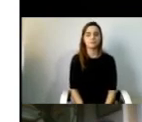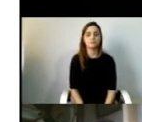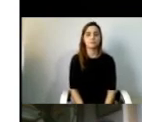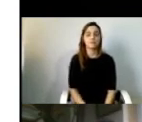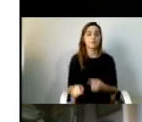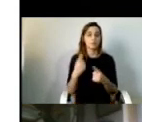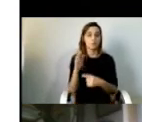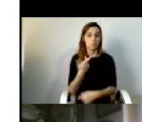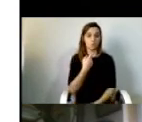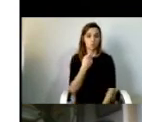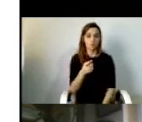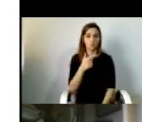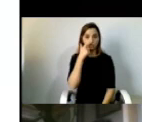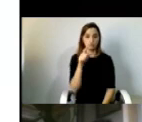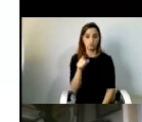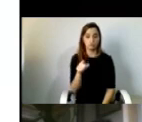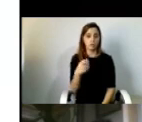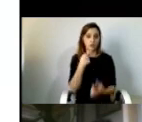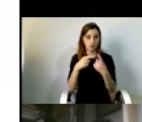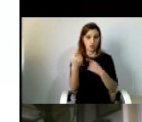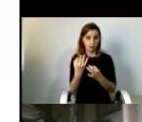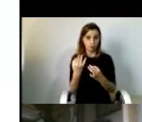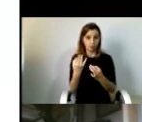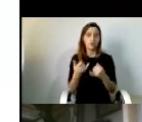e àquelas que apresentaram queixa o que é que aconteceu,